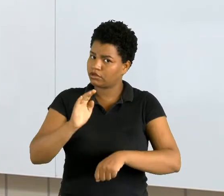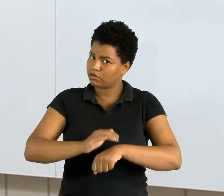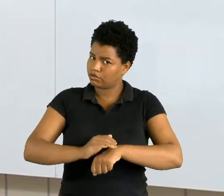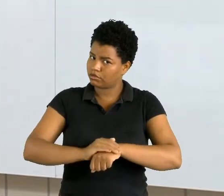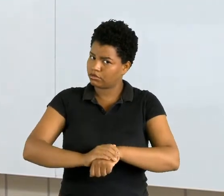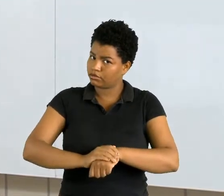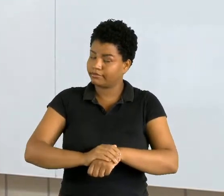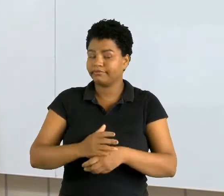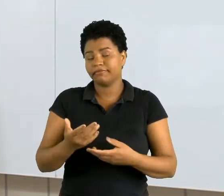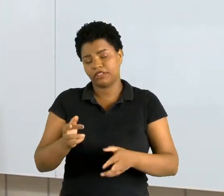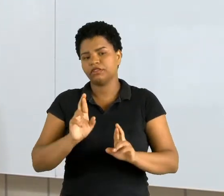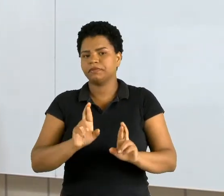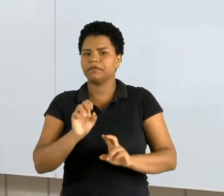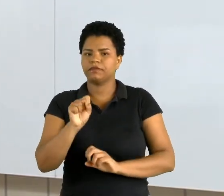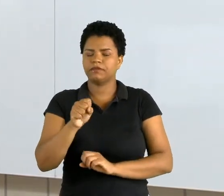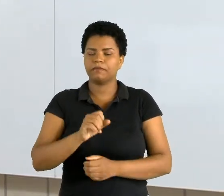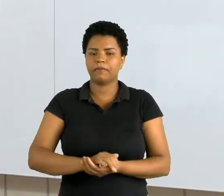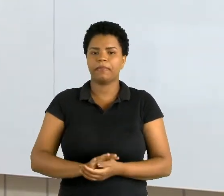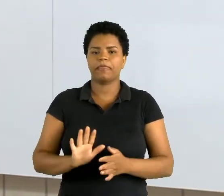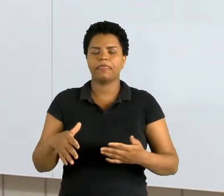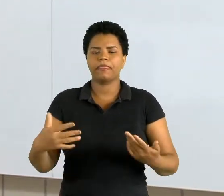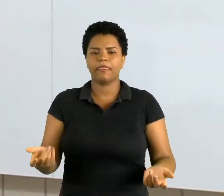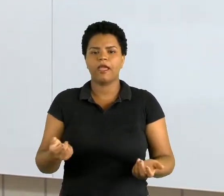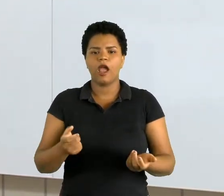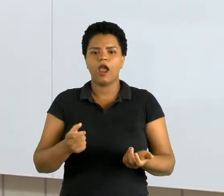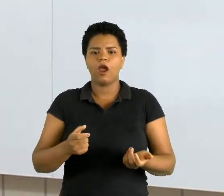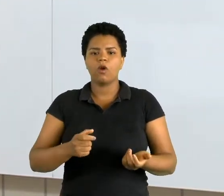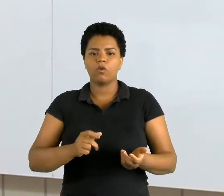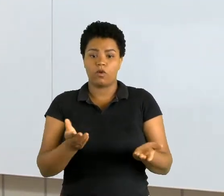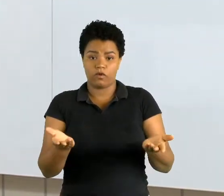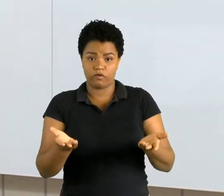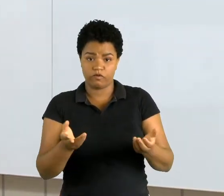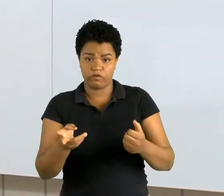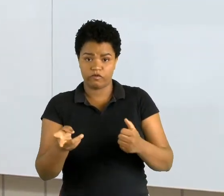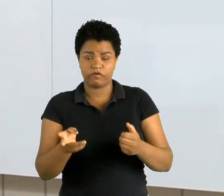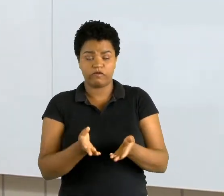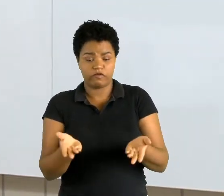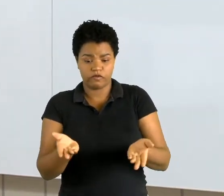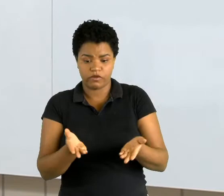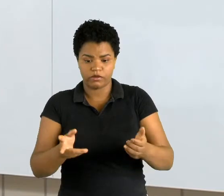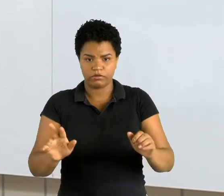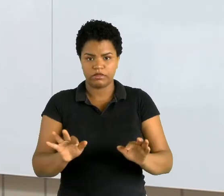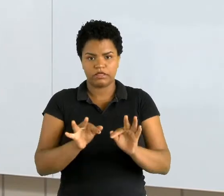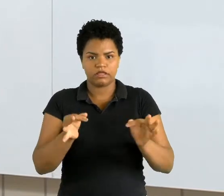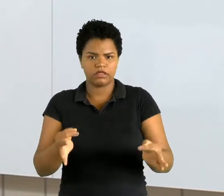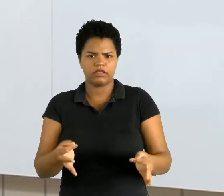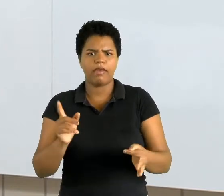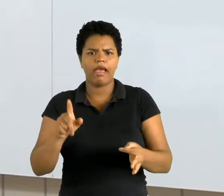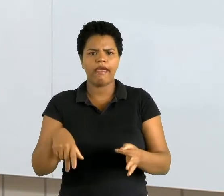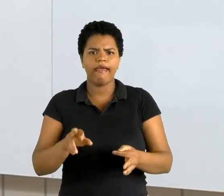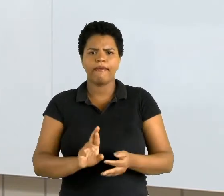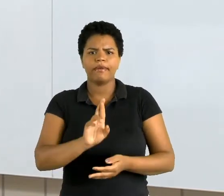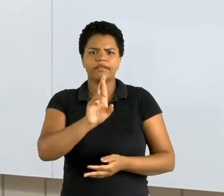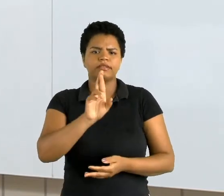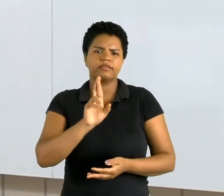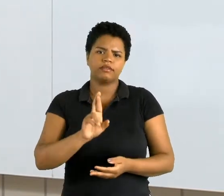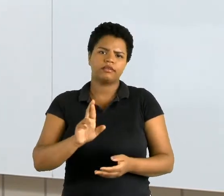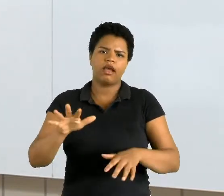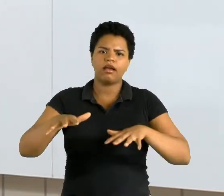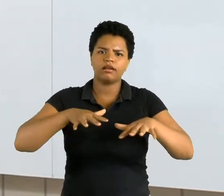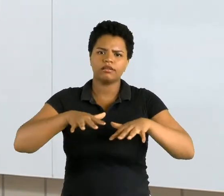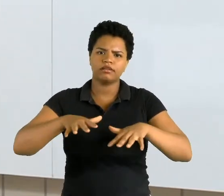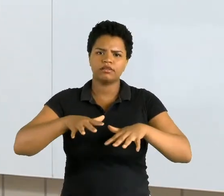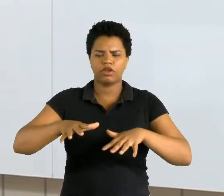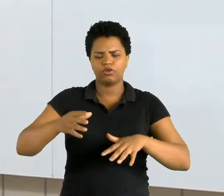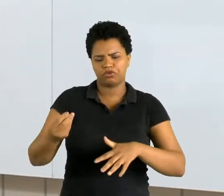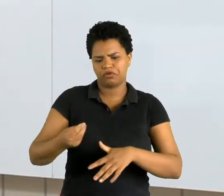lá, pessoal. O Simple Present, ele representa as ações cotidianas, rotineiras. São ações que se repetem